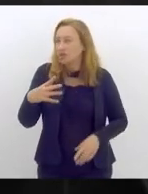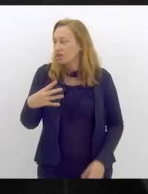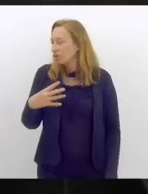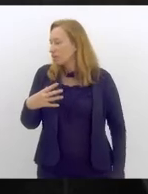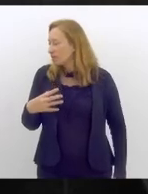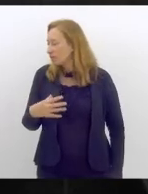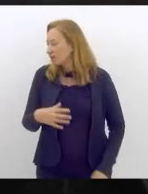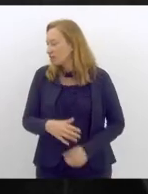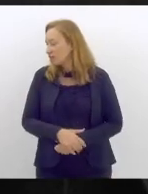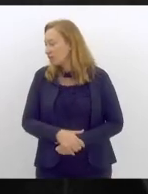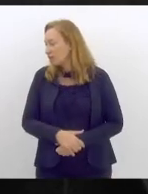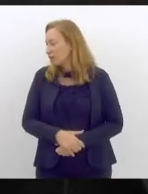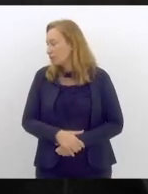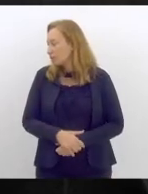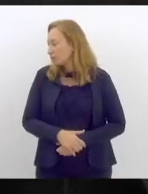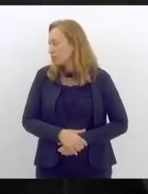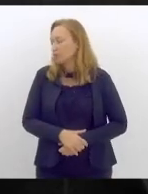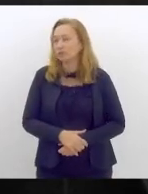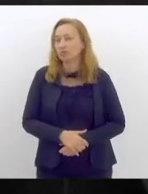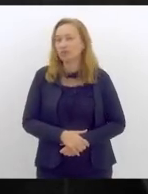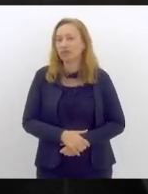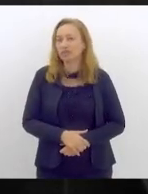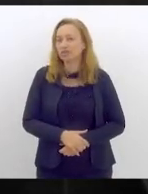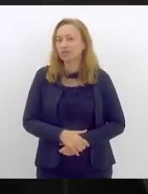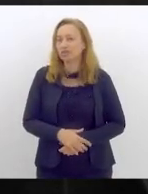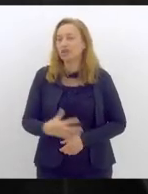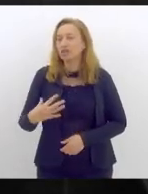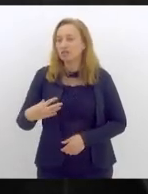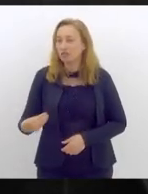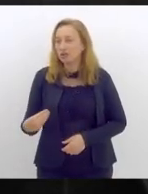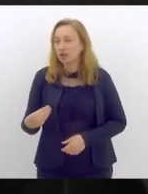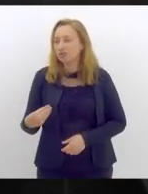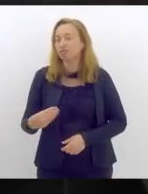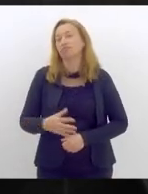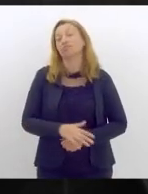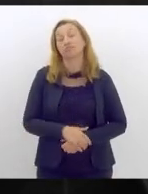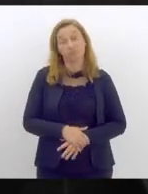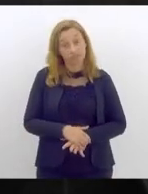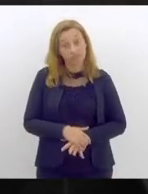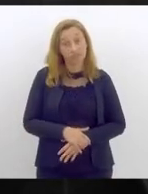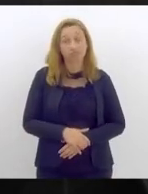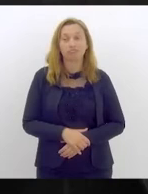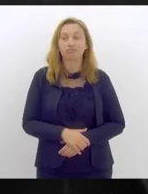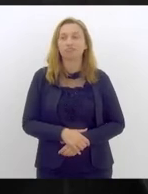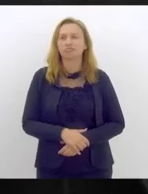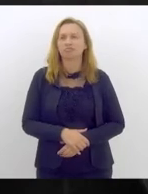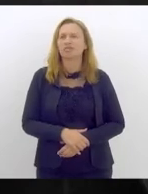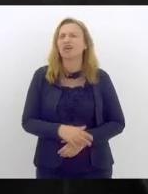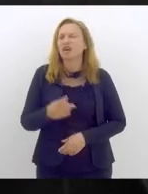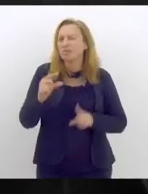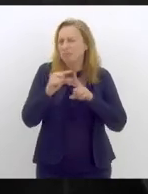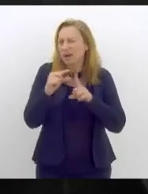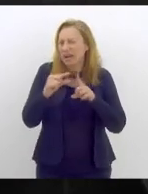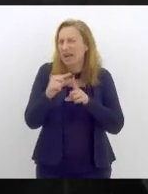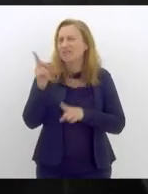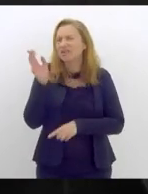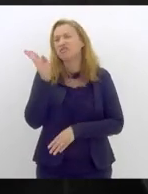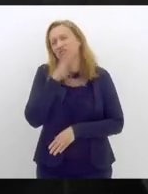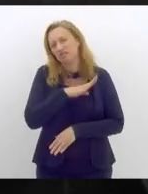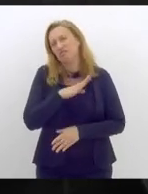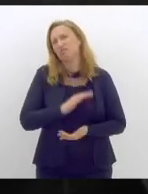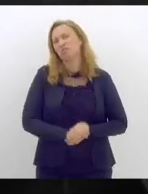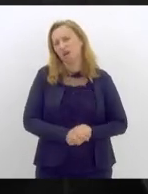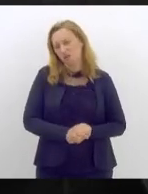todos sabemos Qual foi a expressão usada de maneira desqualificadora generalizada grosseiro ofensiva Inclusive